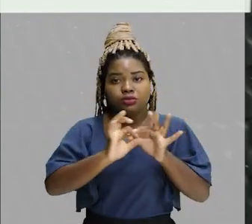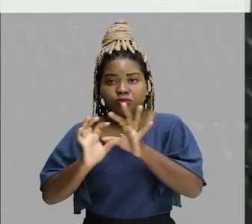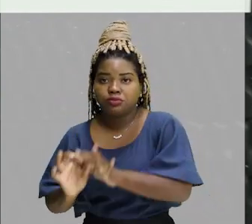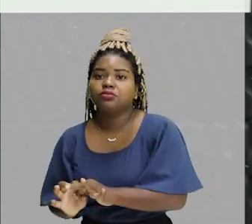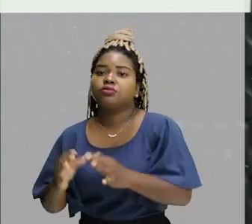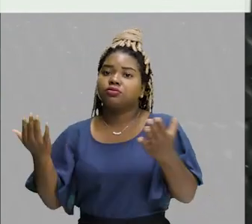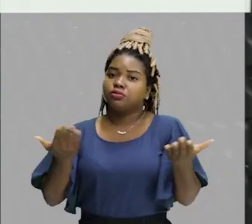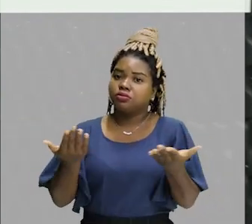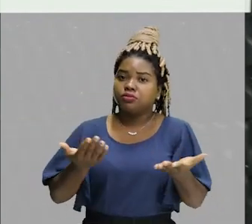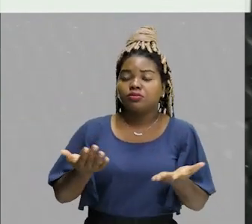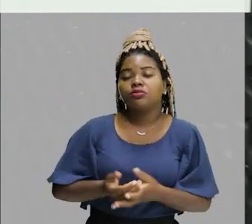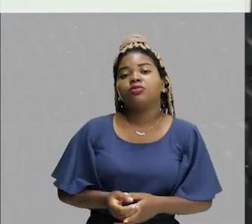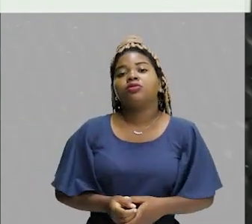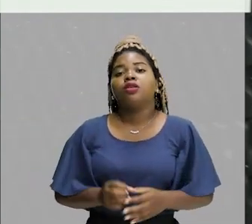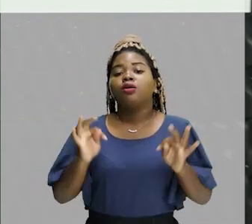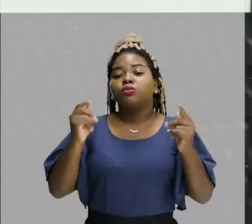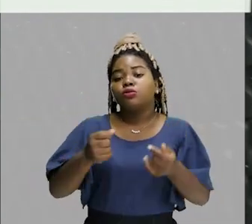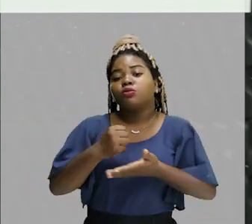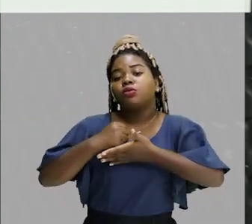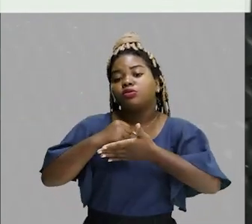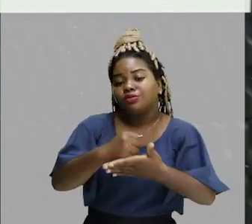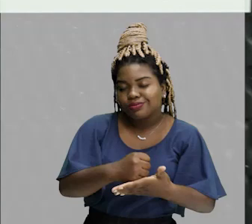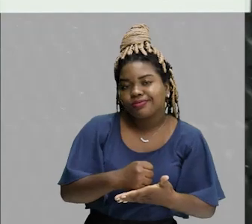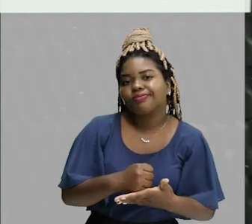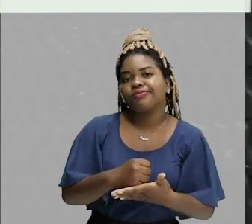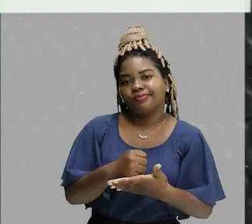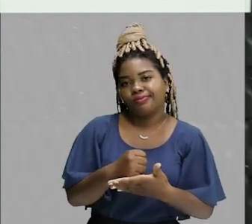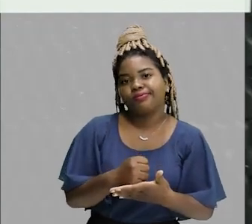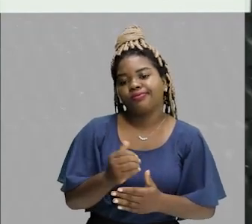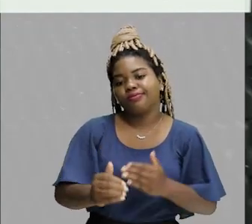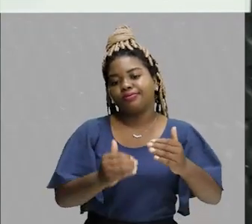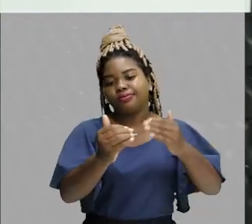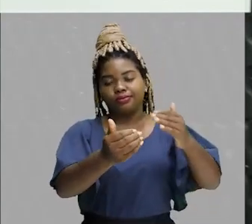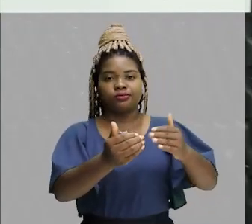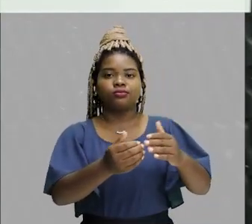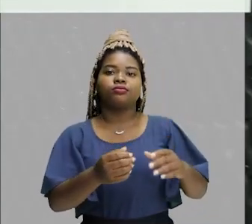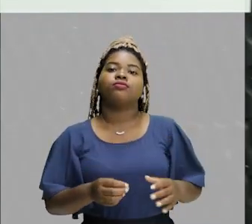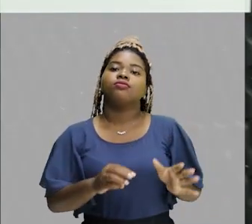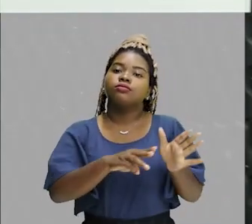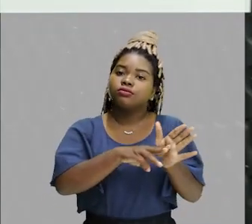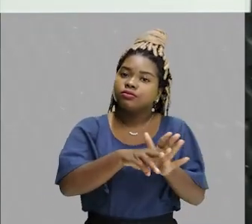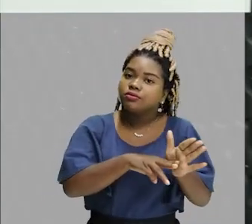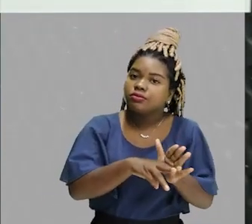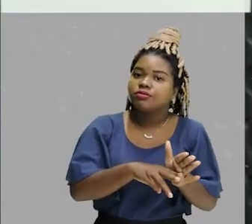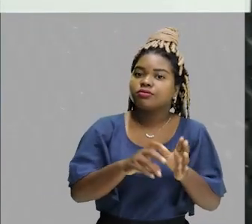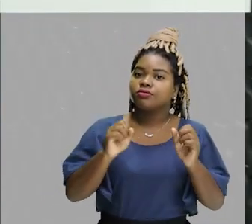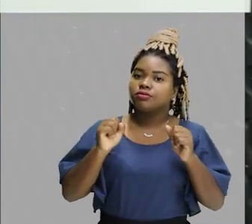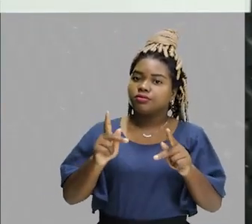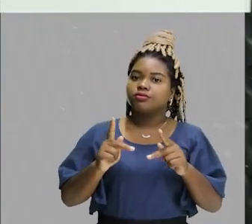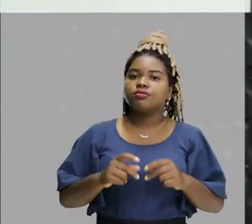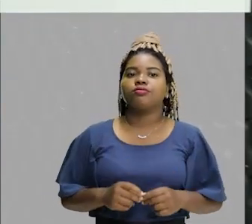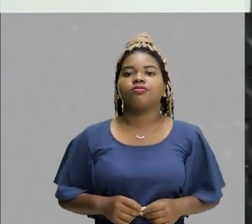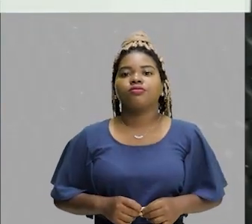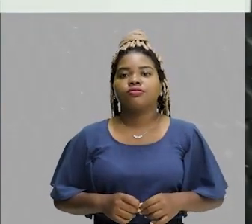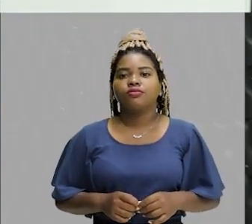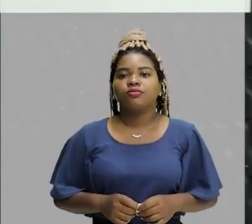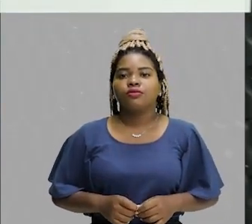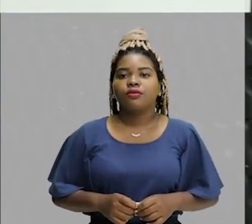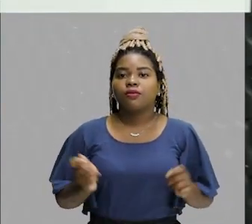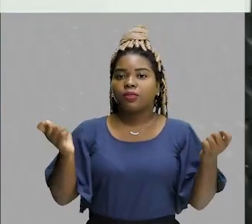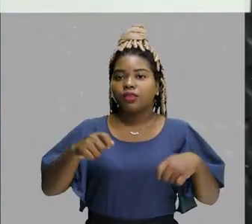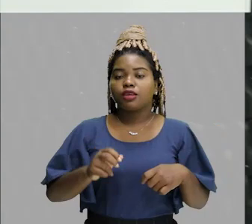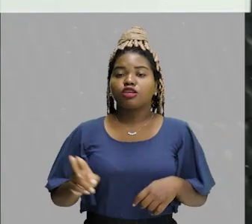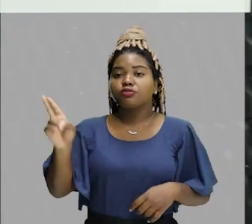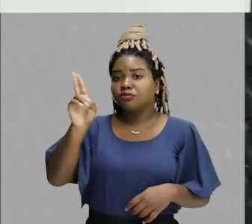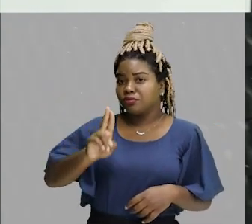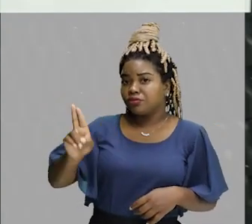pode ajudar na construção do método indutivo. Então, o método indutivo, portanto, ele pode ser amplamente